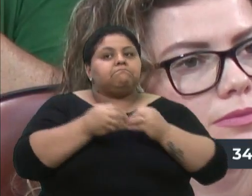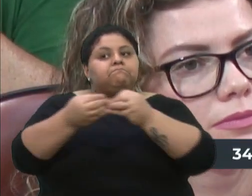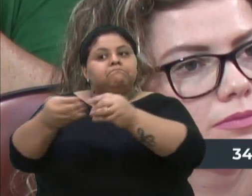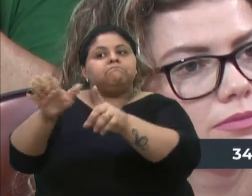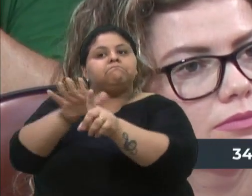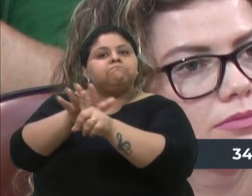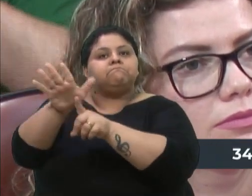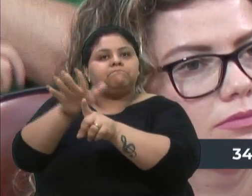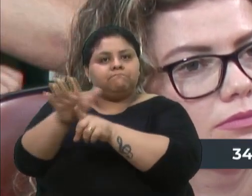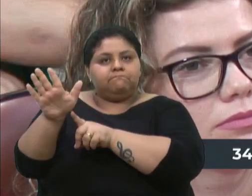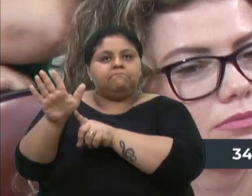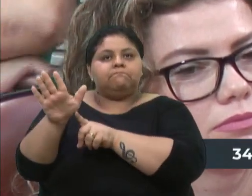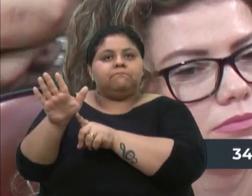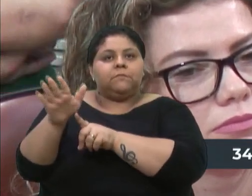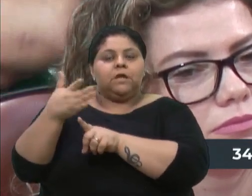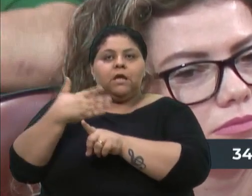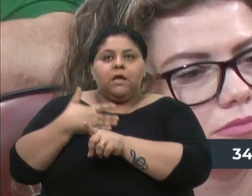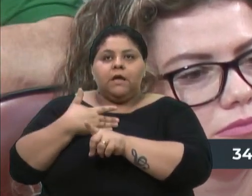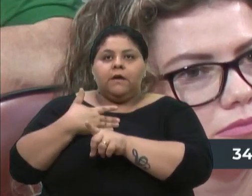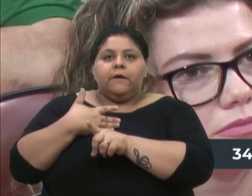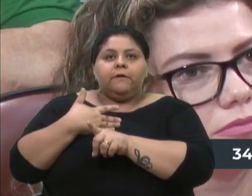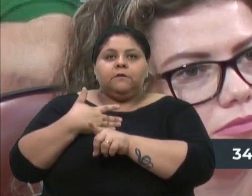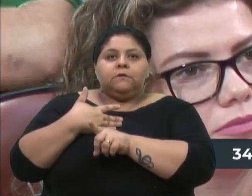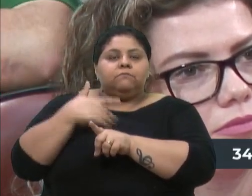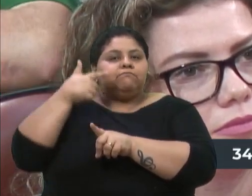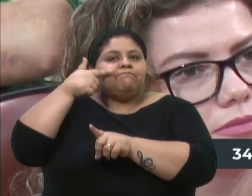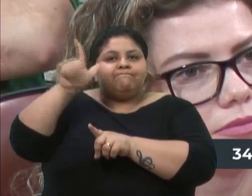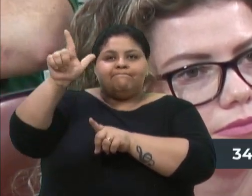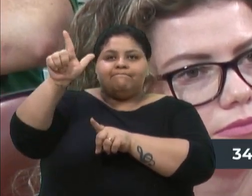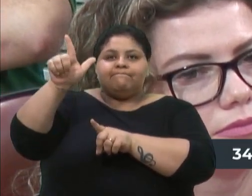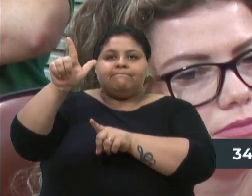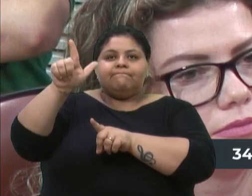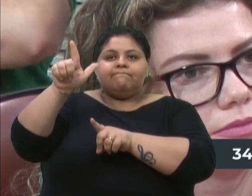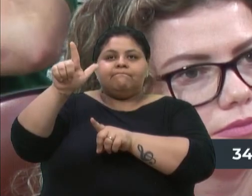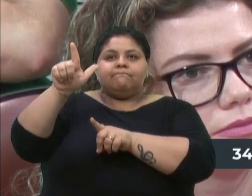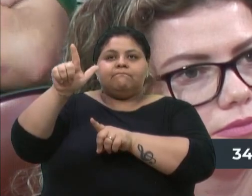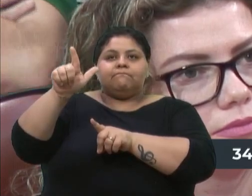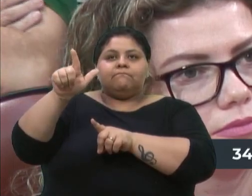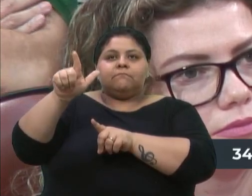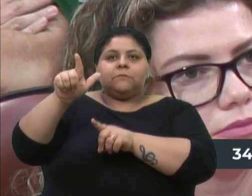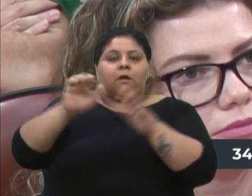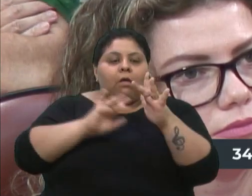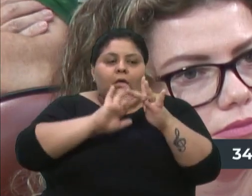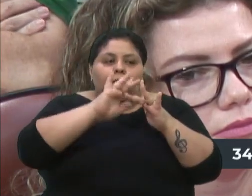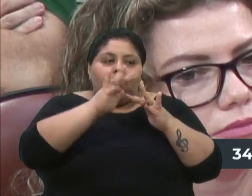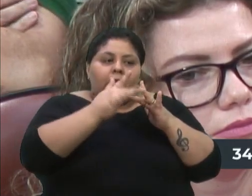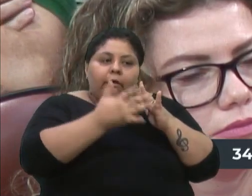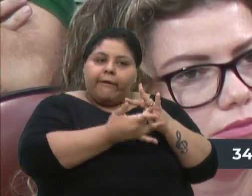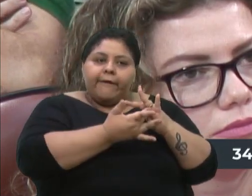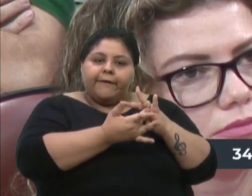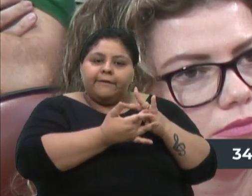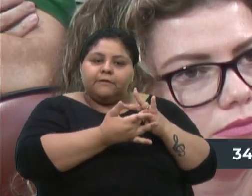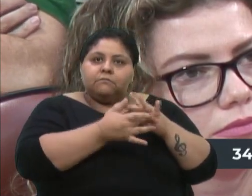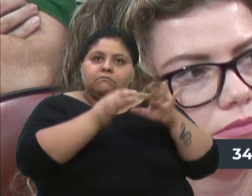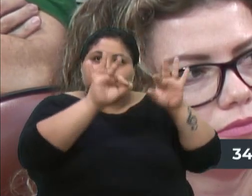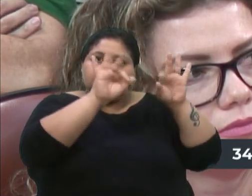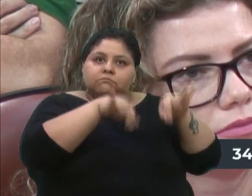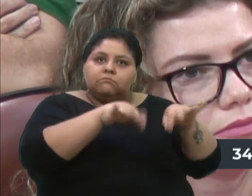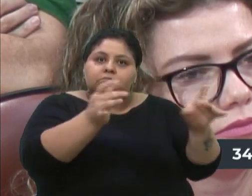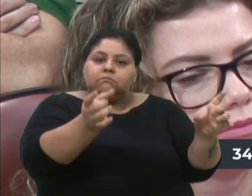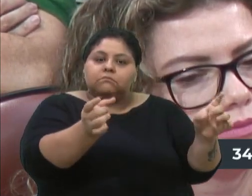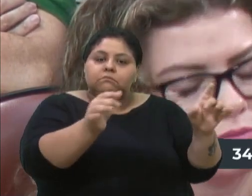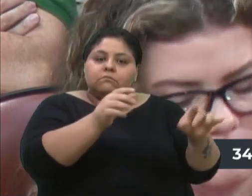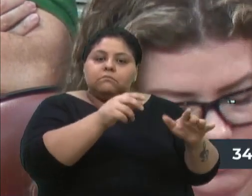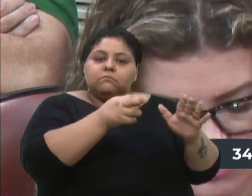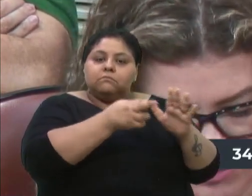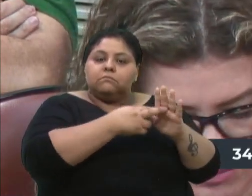que eu tenho que... Eu não consigo entender, né, entre outras postagens, e a gente não vê resultados nas nossas demandas, como as do senhor também,